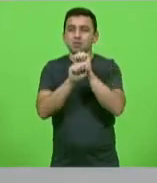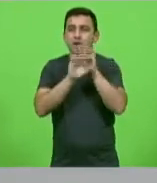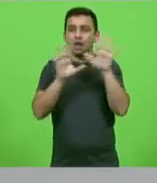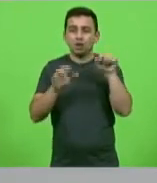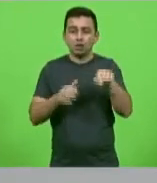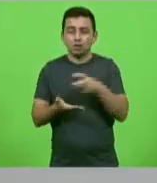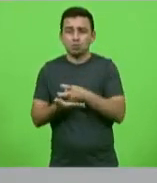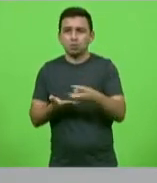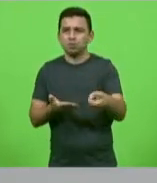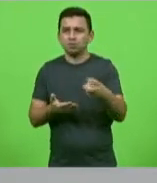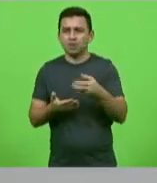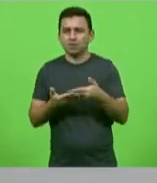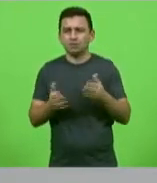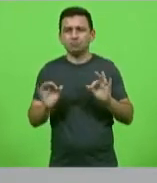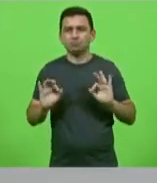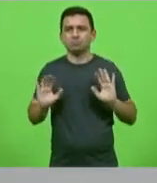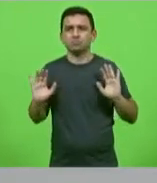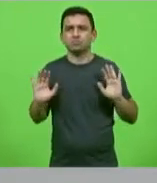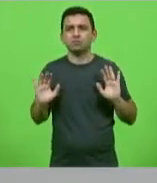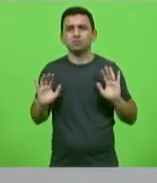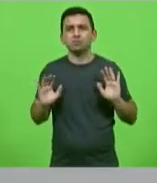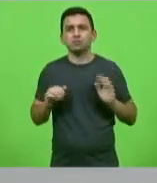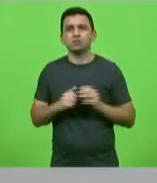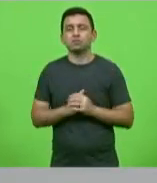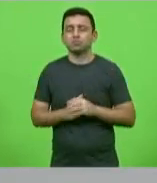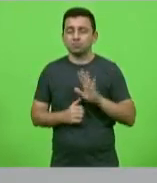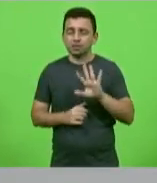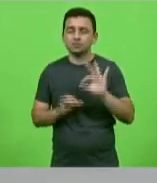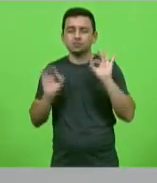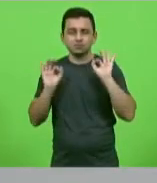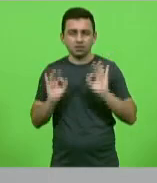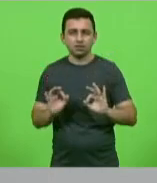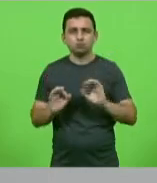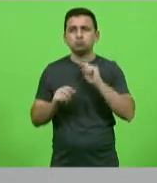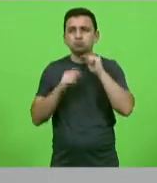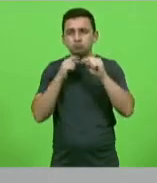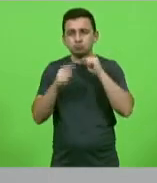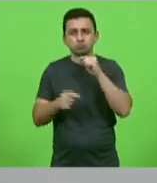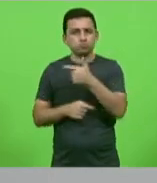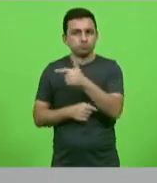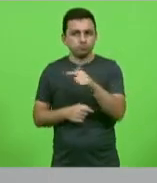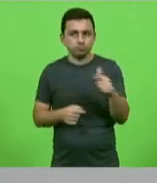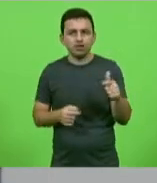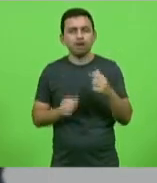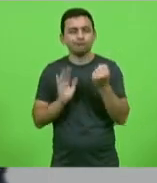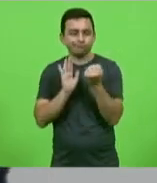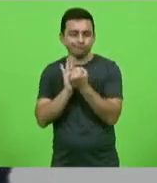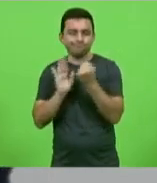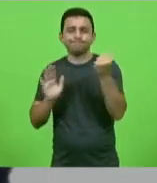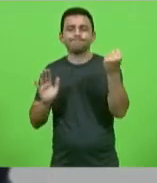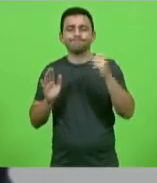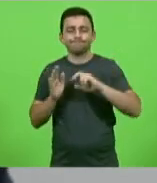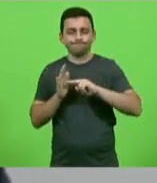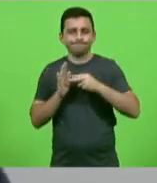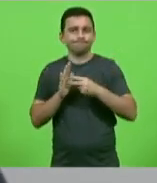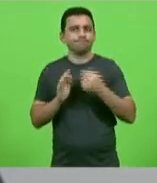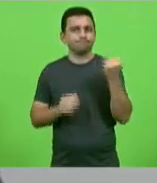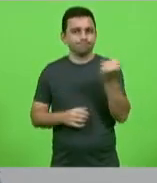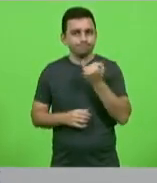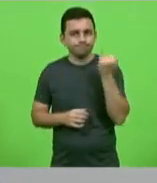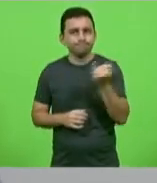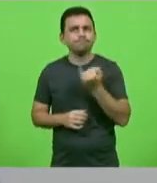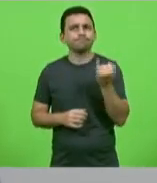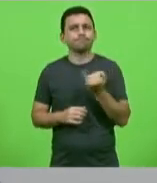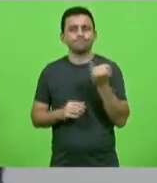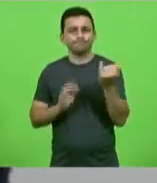processo de impeachment. Mas, sem sombra de dúvida, é um marco significativo. é um